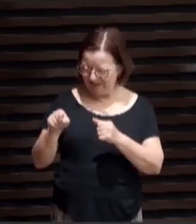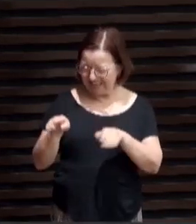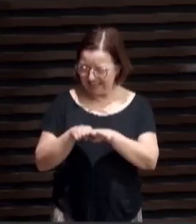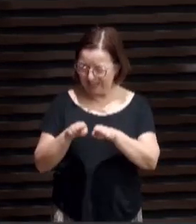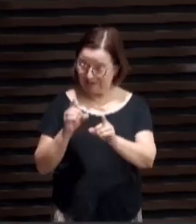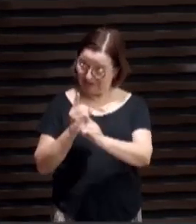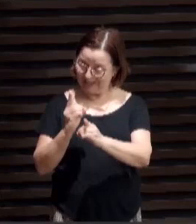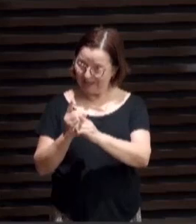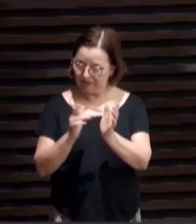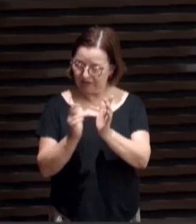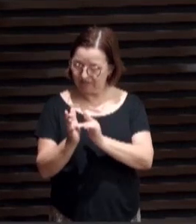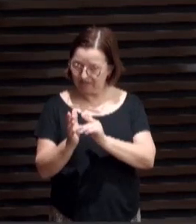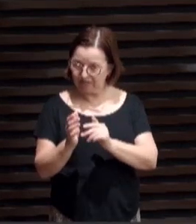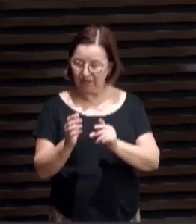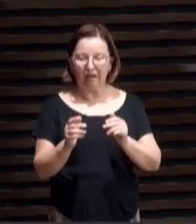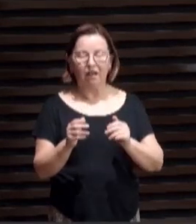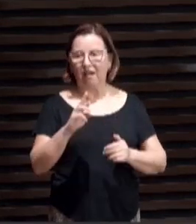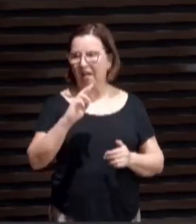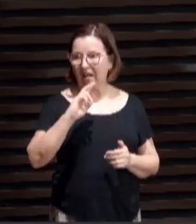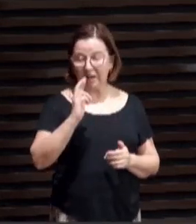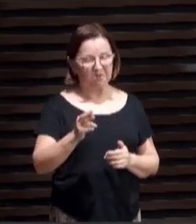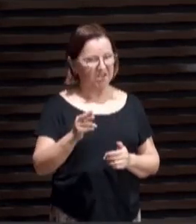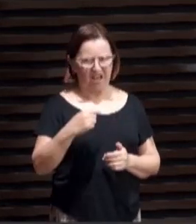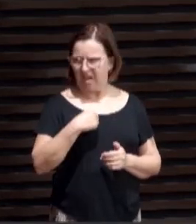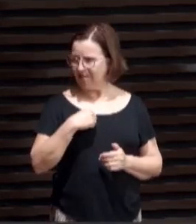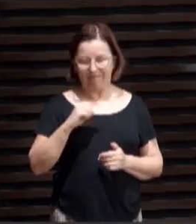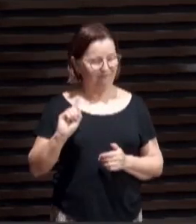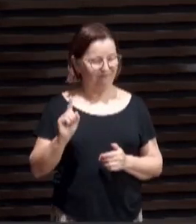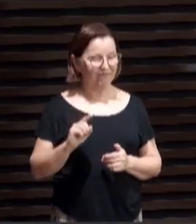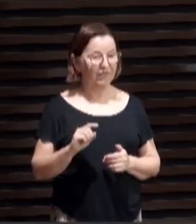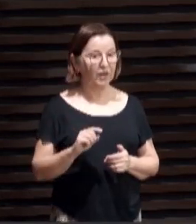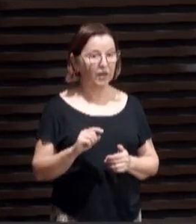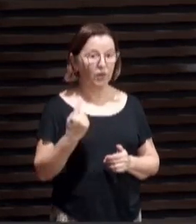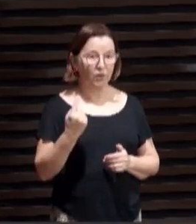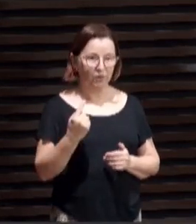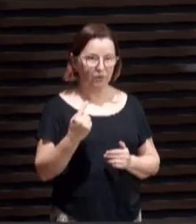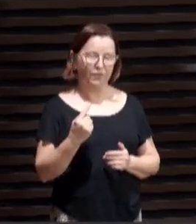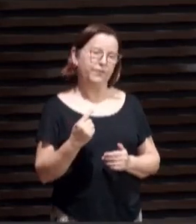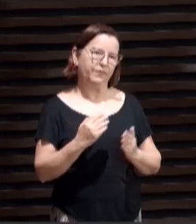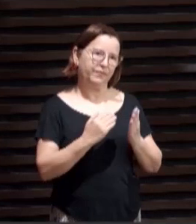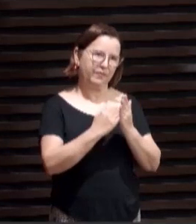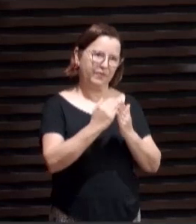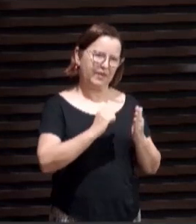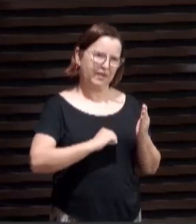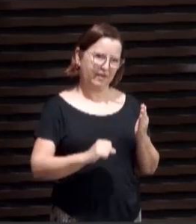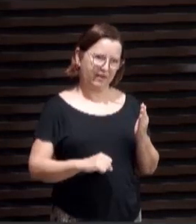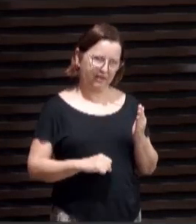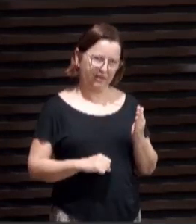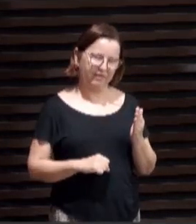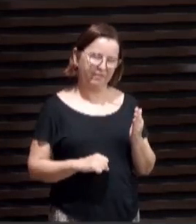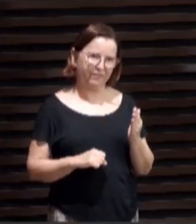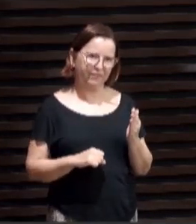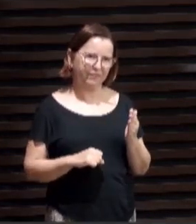disse: Não sou. Um dos servos do sumo sacerdote, parente daquele a quem Pedro tinha decepado a